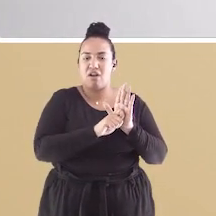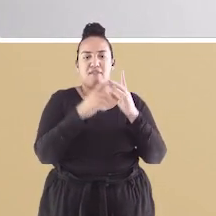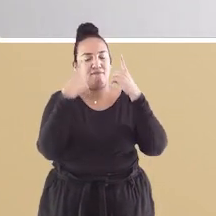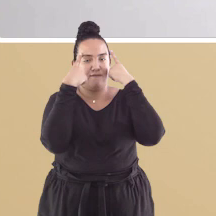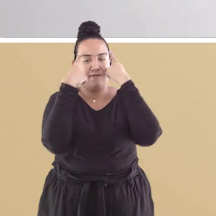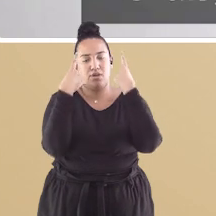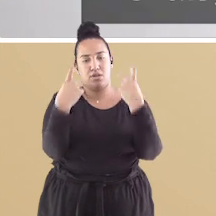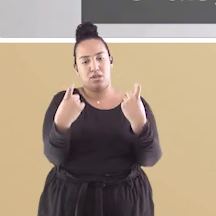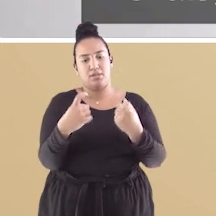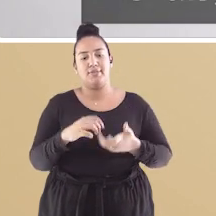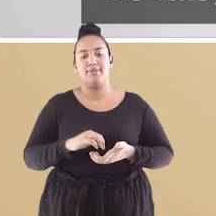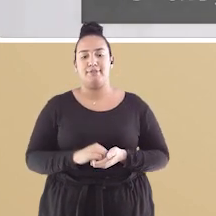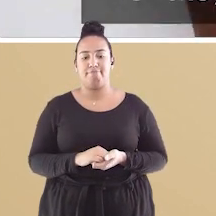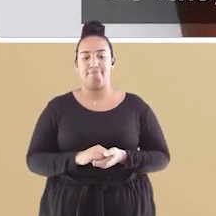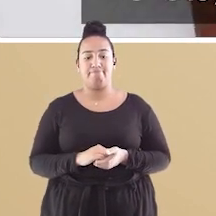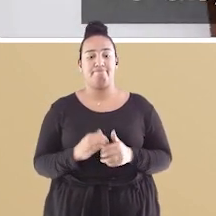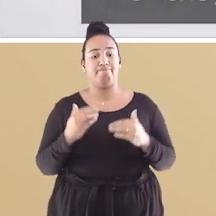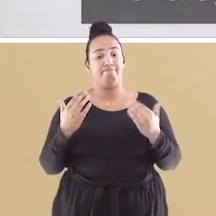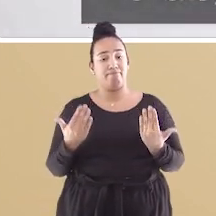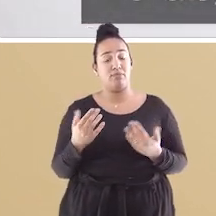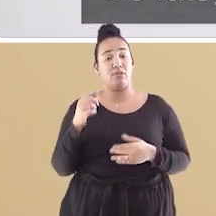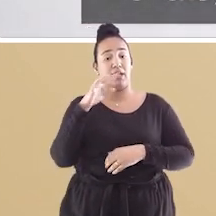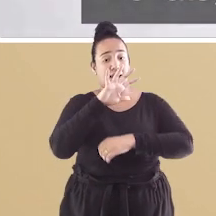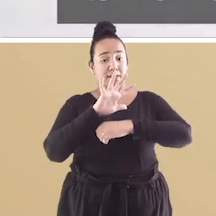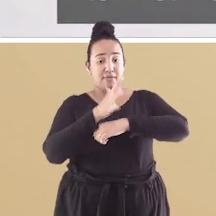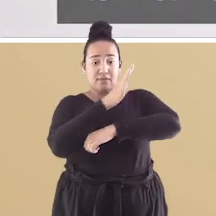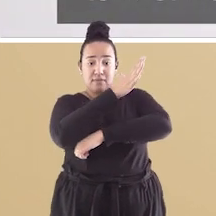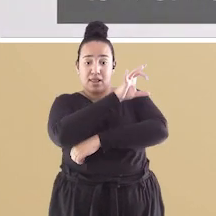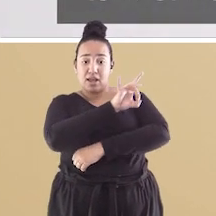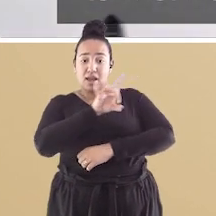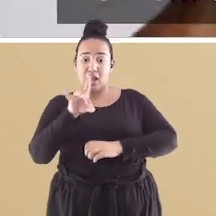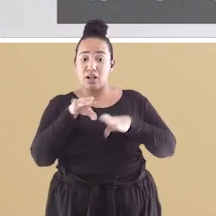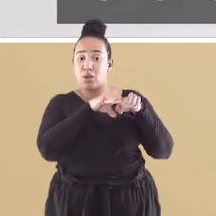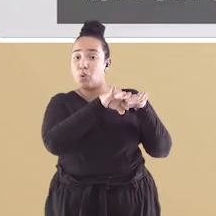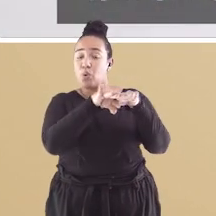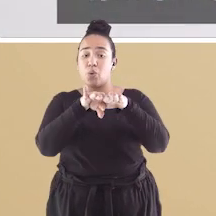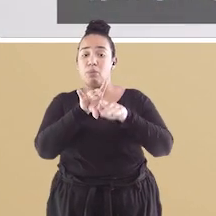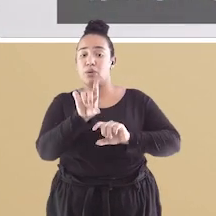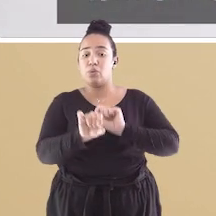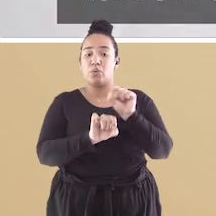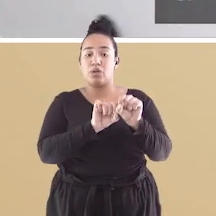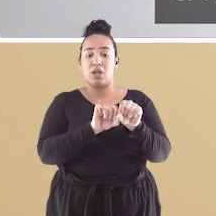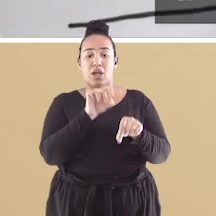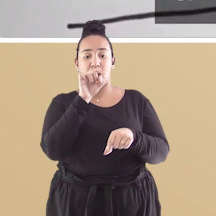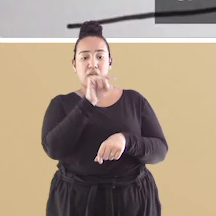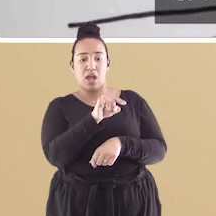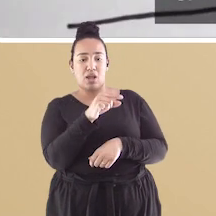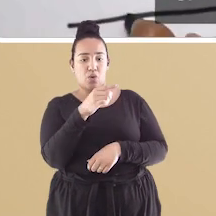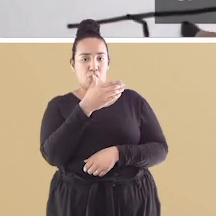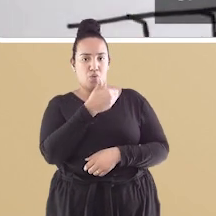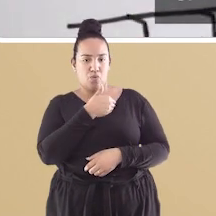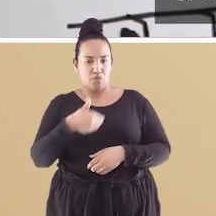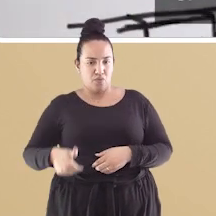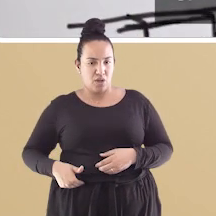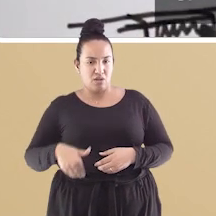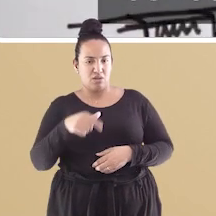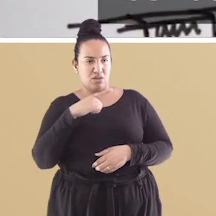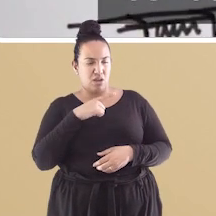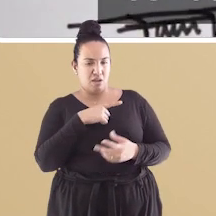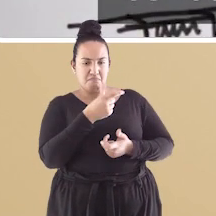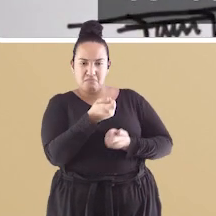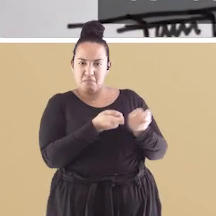violência. De fato, a única coisa que cada favela tem em comum é que não estão sujeitas à regulamentação do